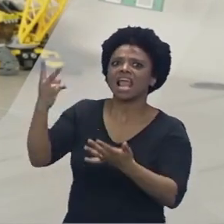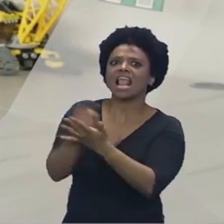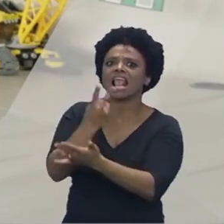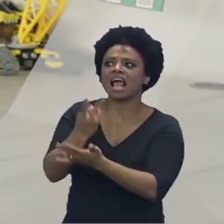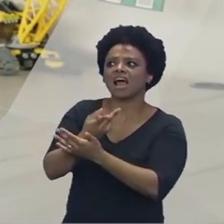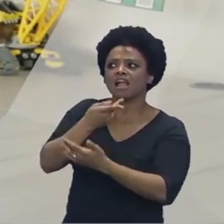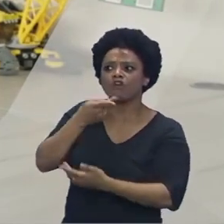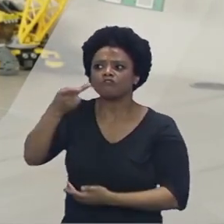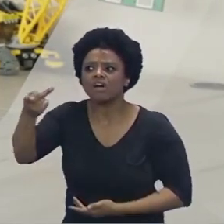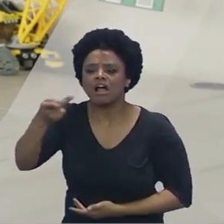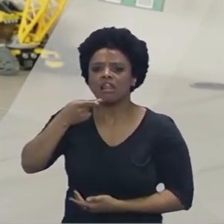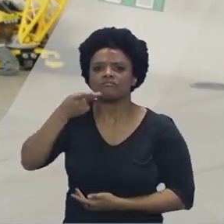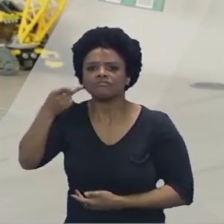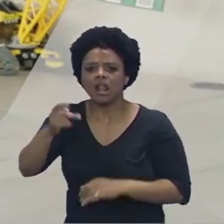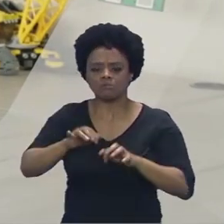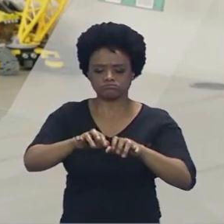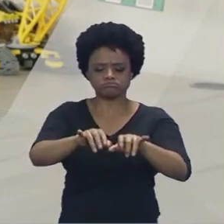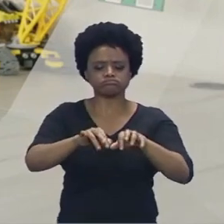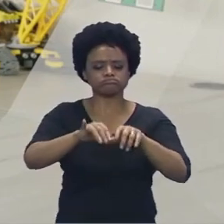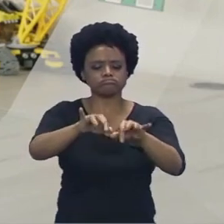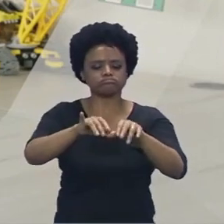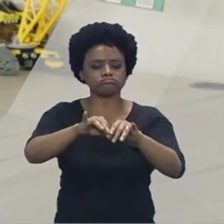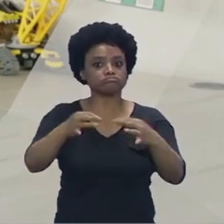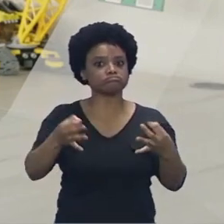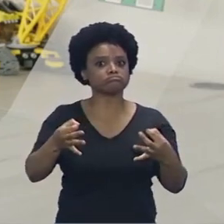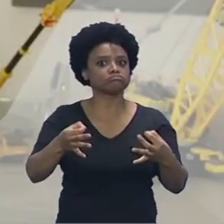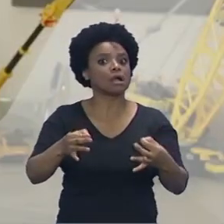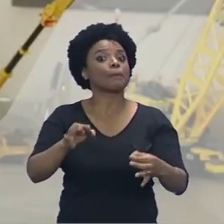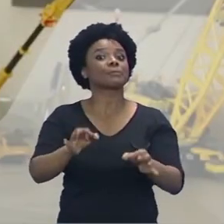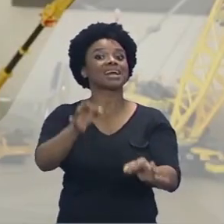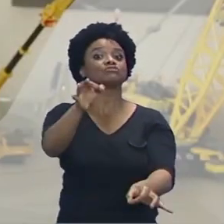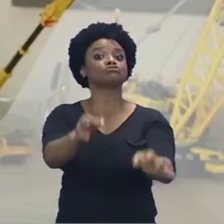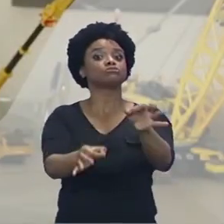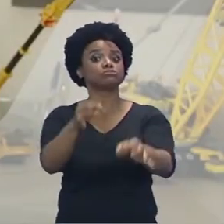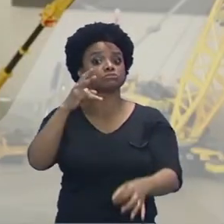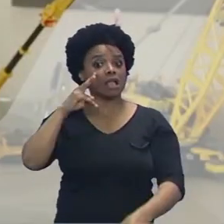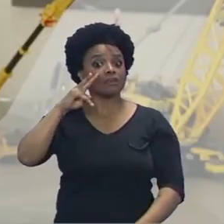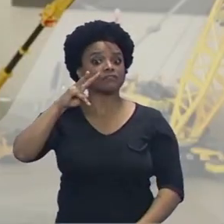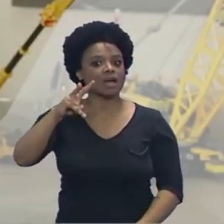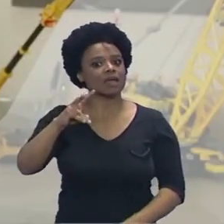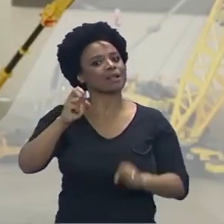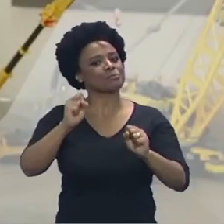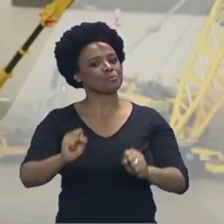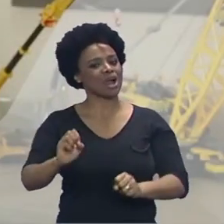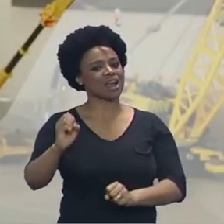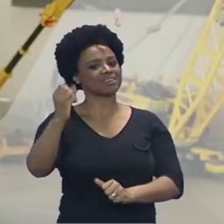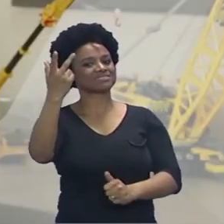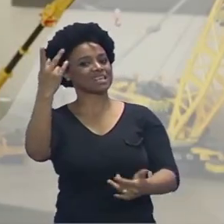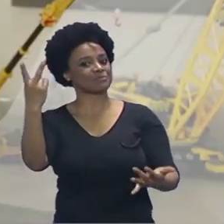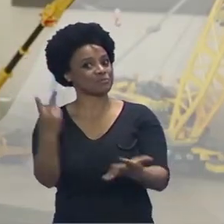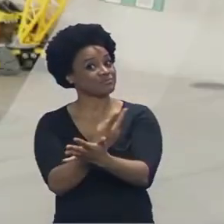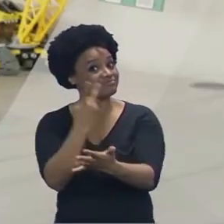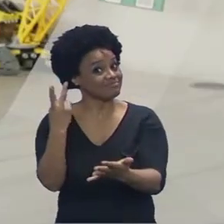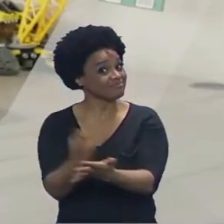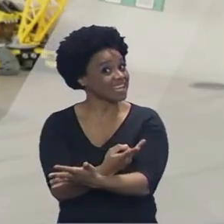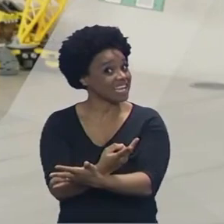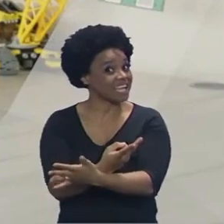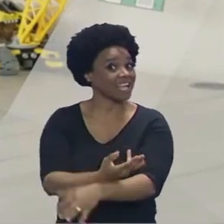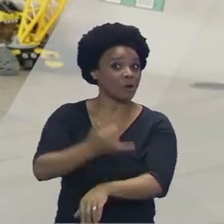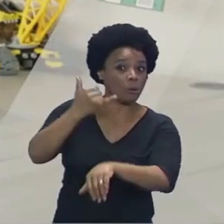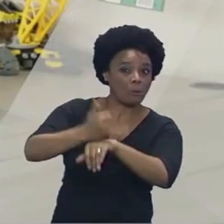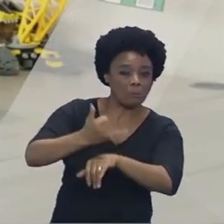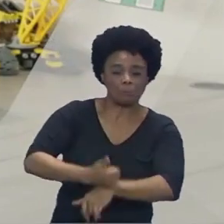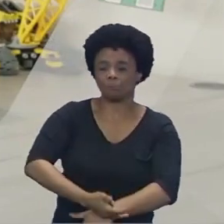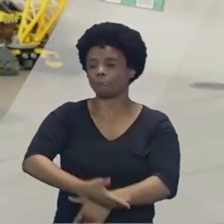está buscando, mas ele não tem a capacidade de julgamento, acaba incorrendo tanto em erros de excesso ou